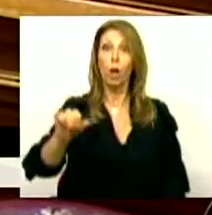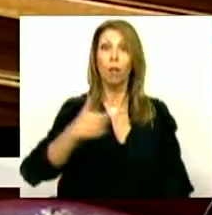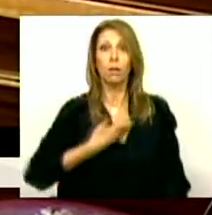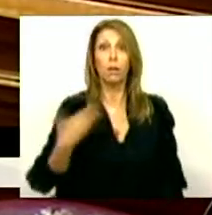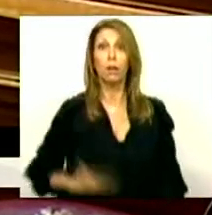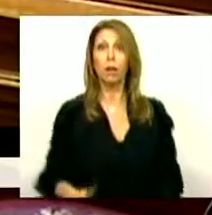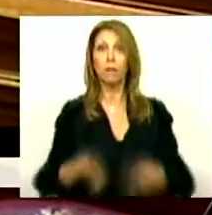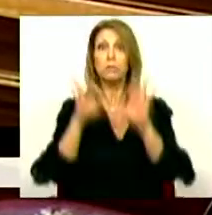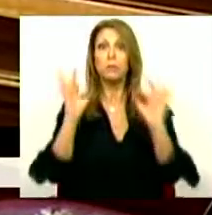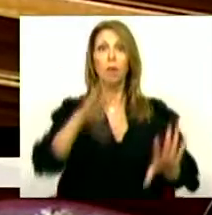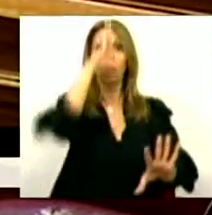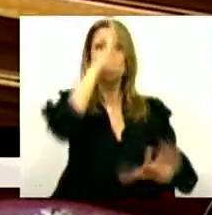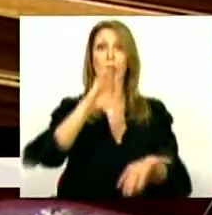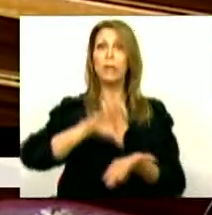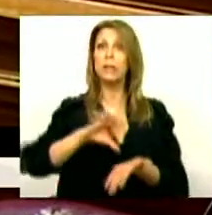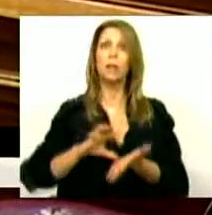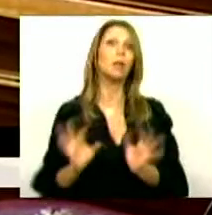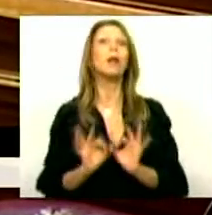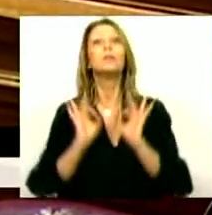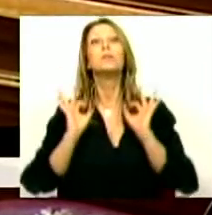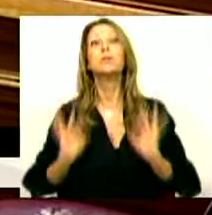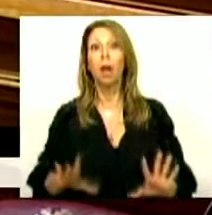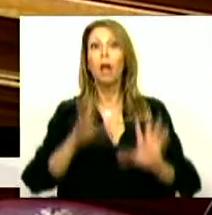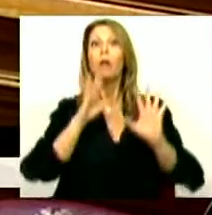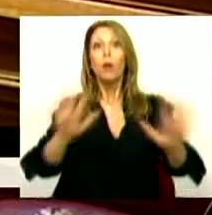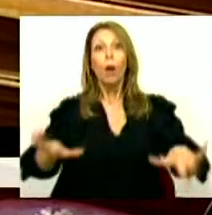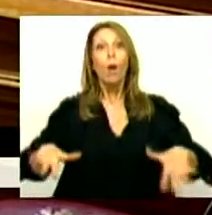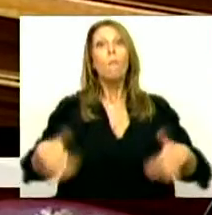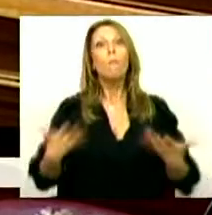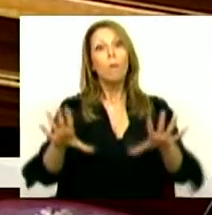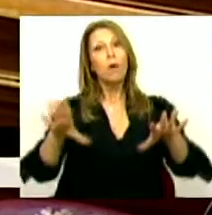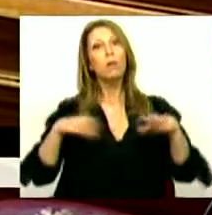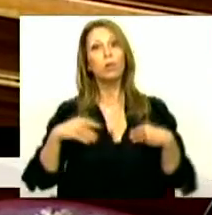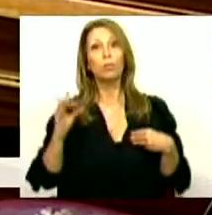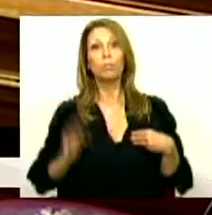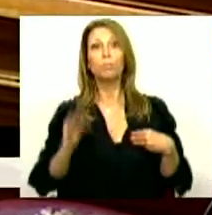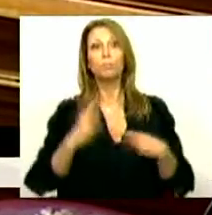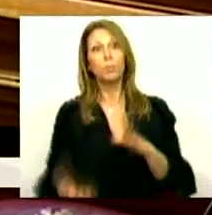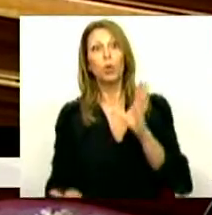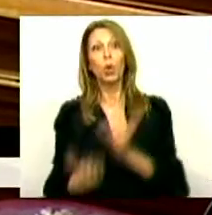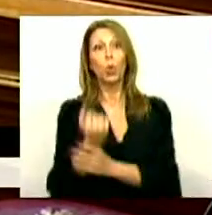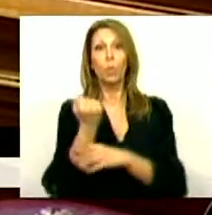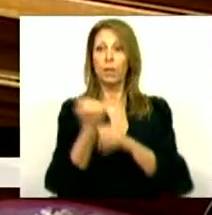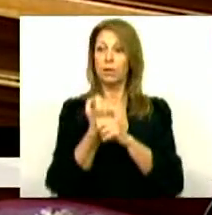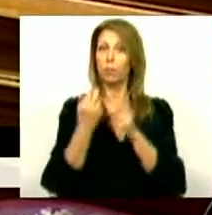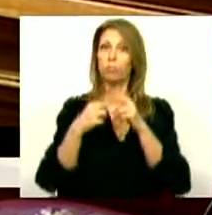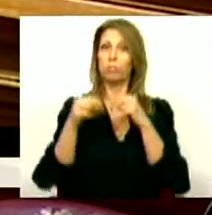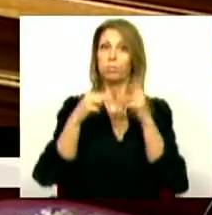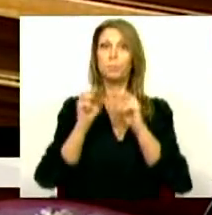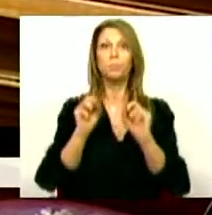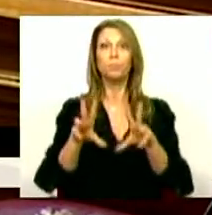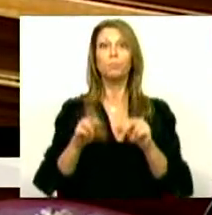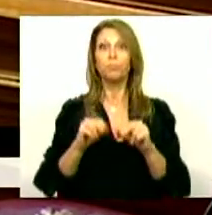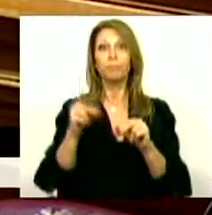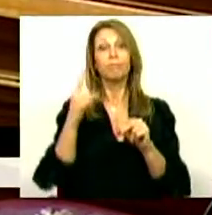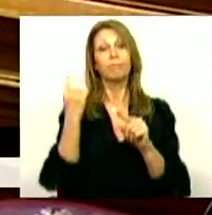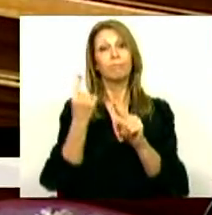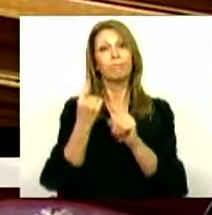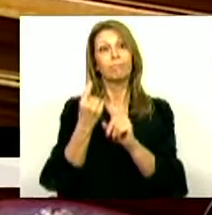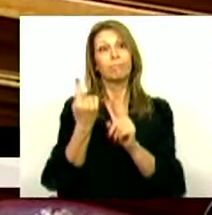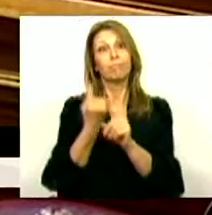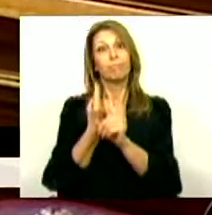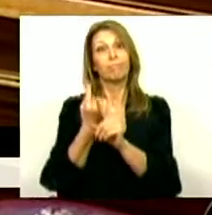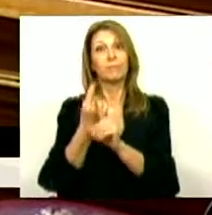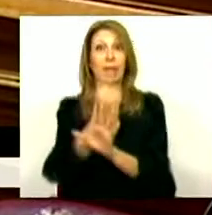tanta legitimidade como o Estado Central, para poder assumir efetivamente a recuperação deste património. Foi por isso que